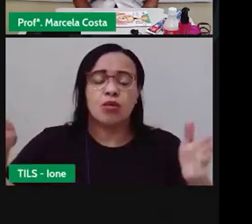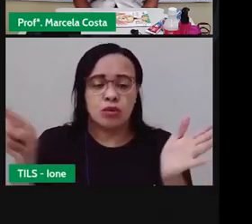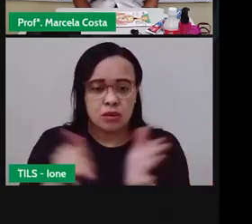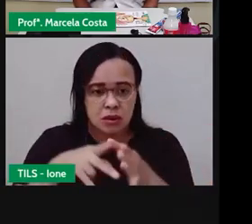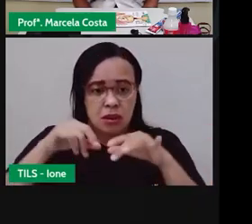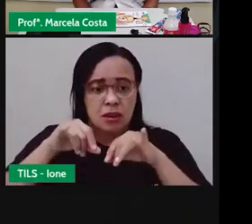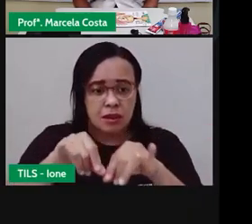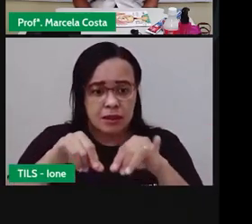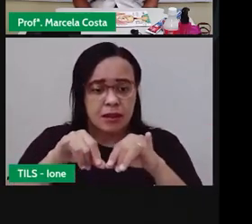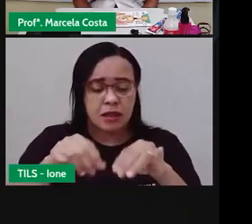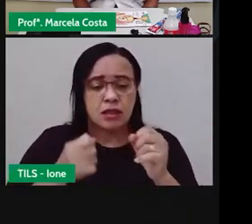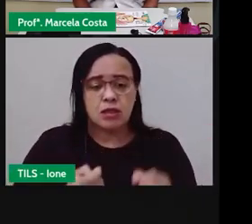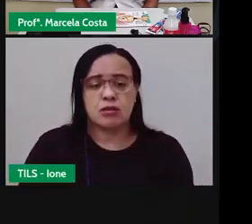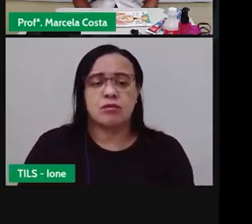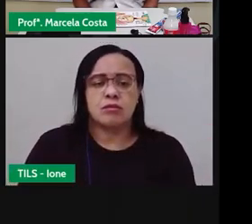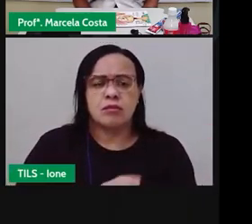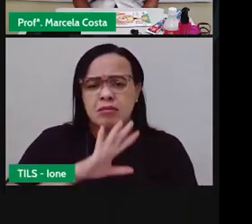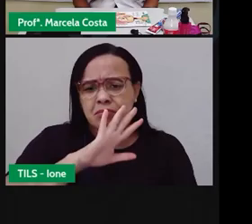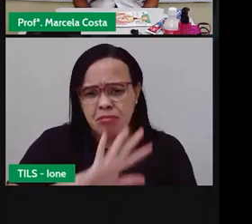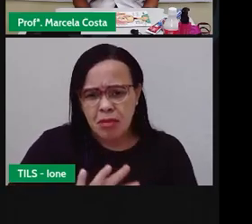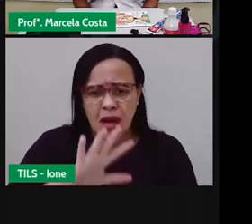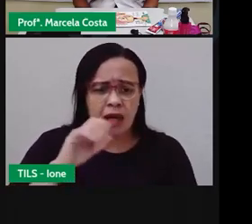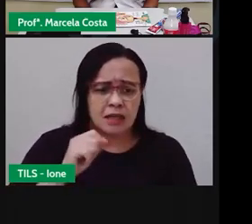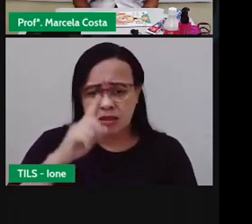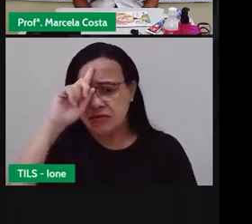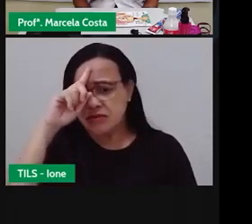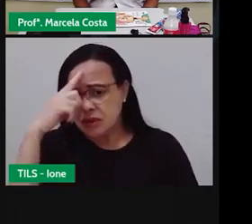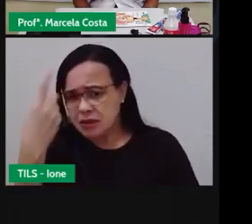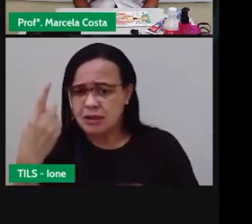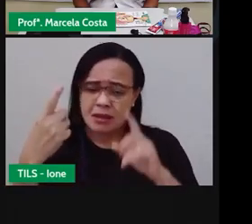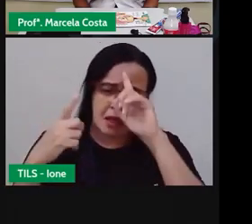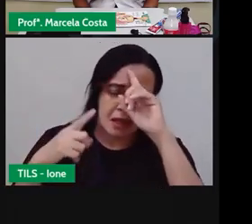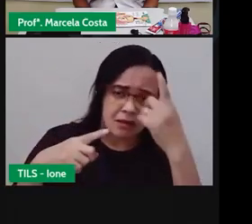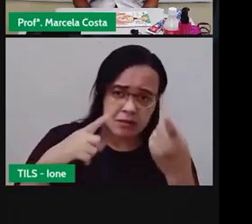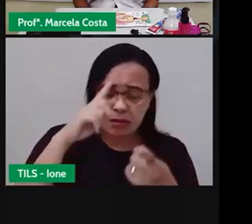Mas quando as inventaram, não pensaram o que fazer com elas depois de vazias.